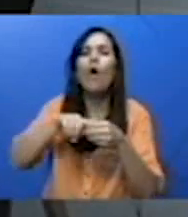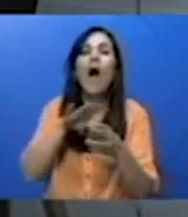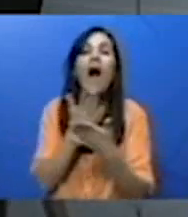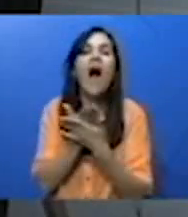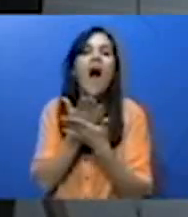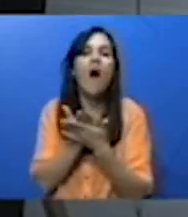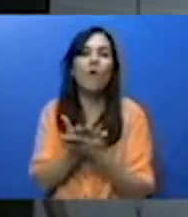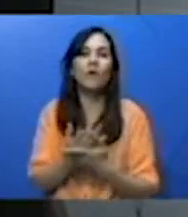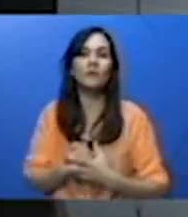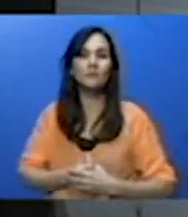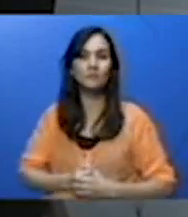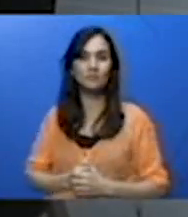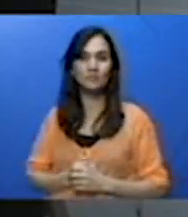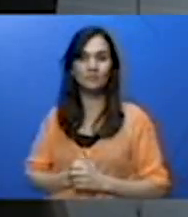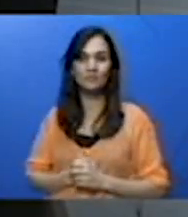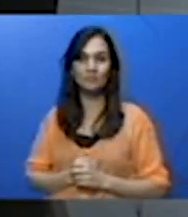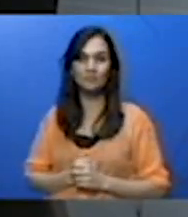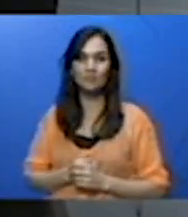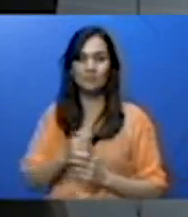aqui.